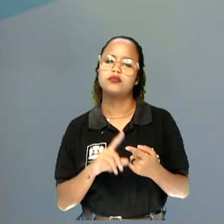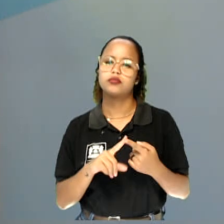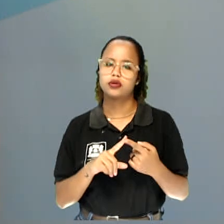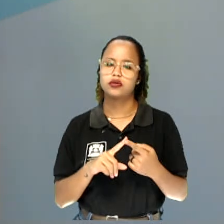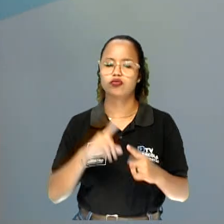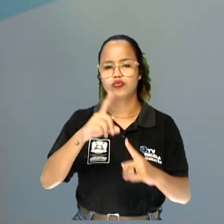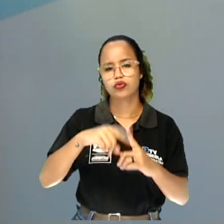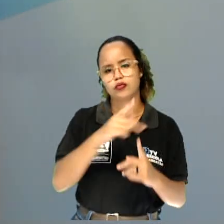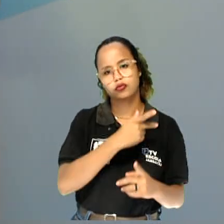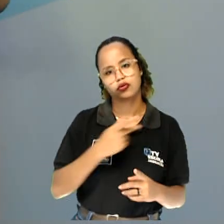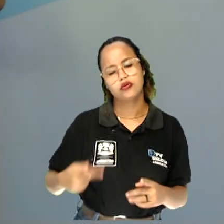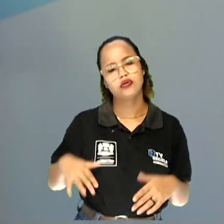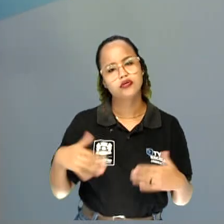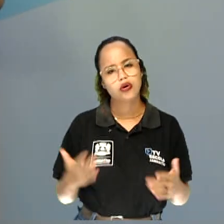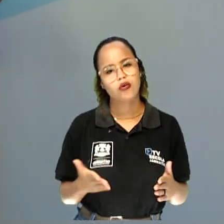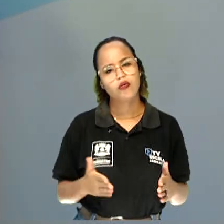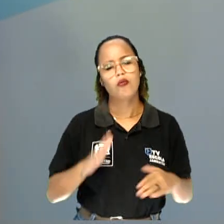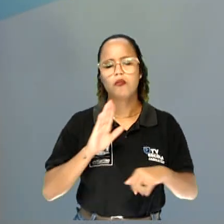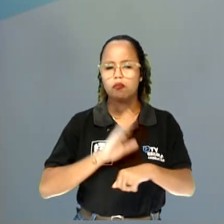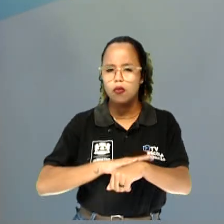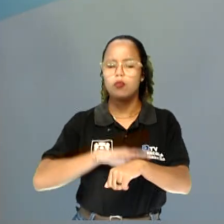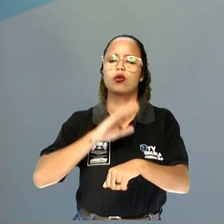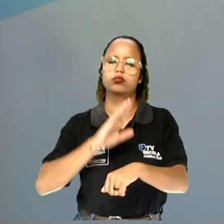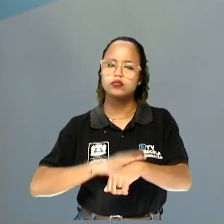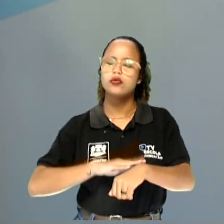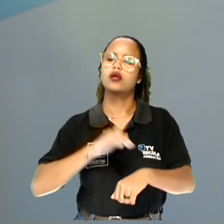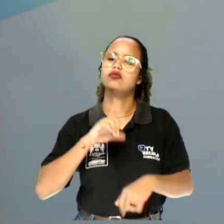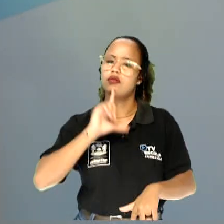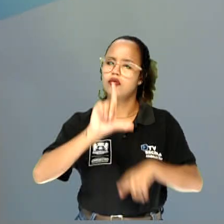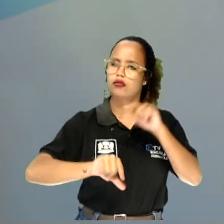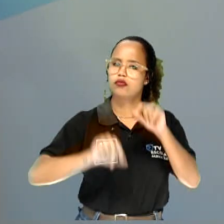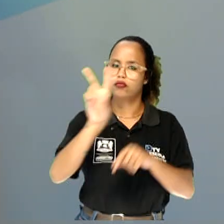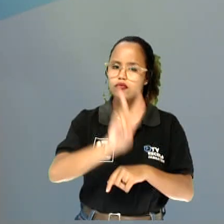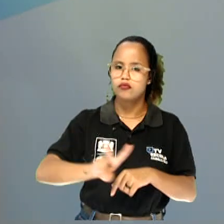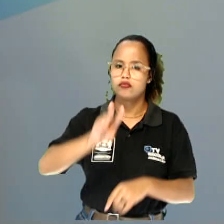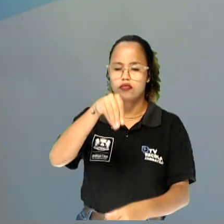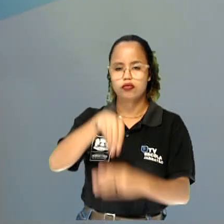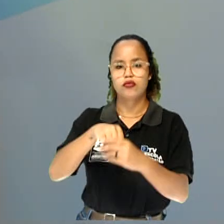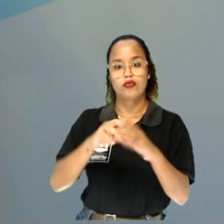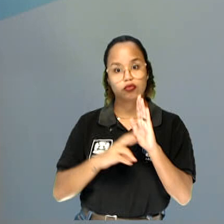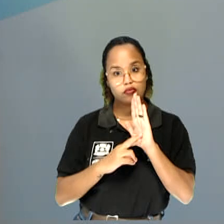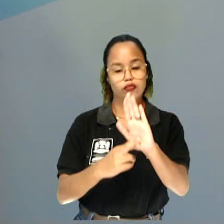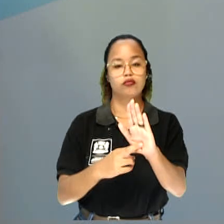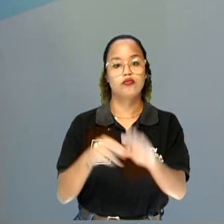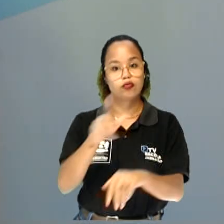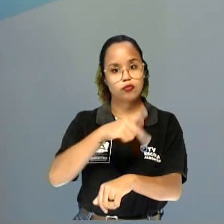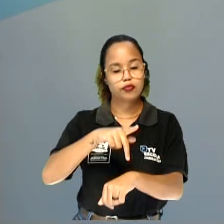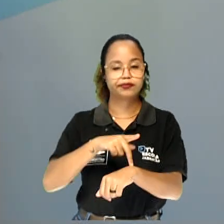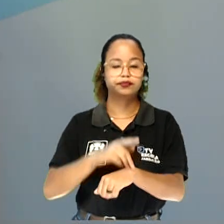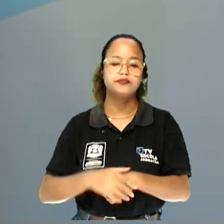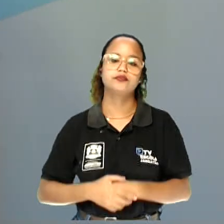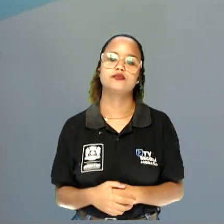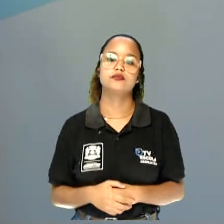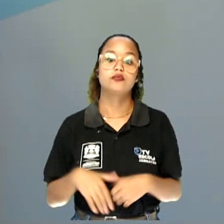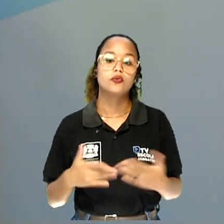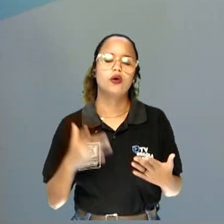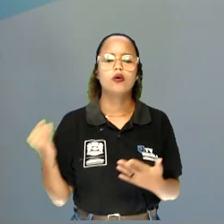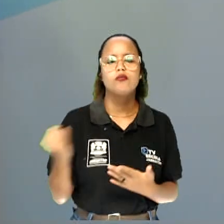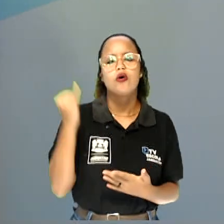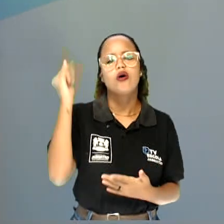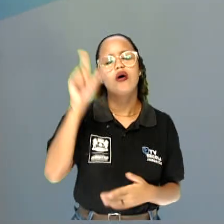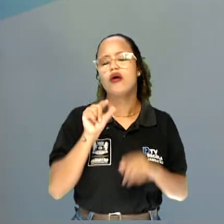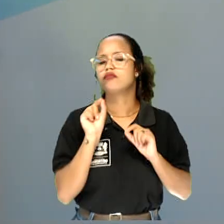Então, de tempos em tempos, haveria eleições no país para escolher o nosso representante. Um ponto importantíssimo é o